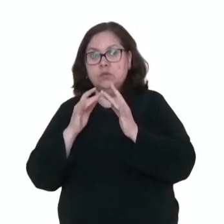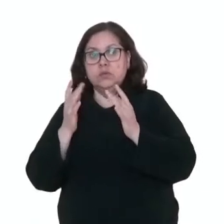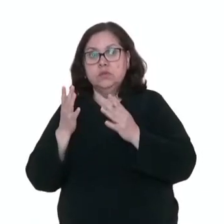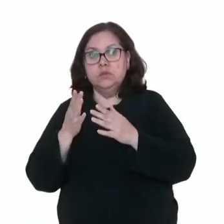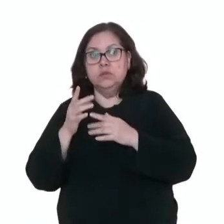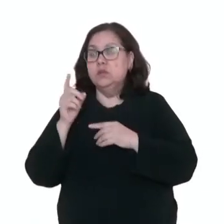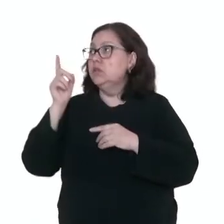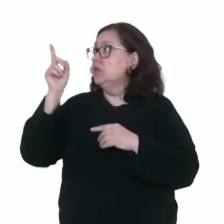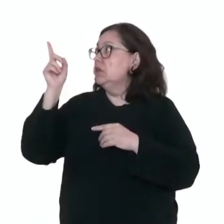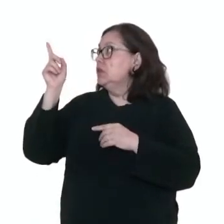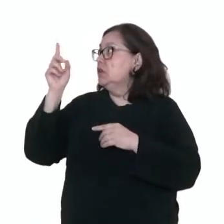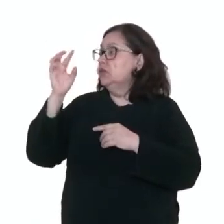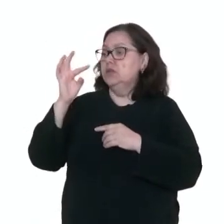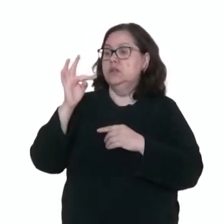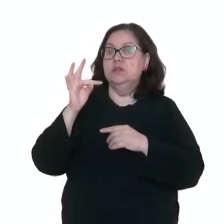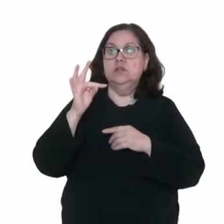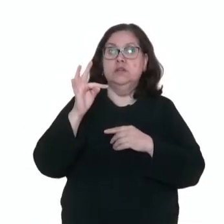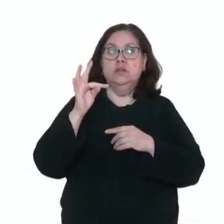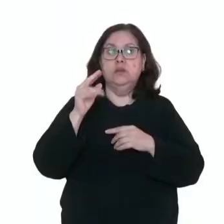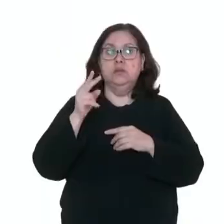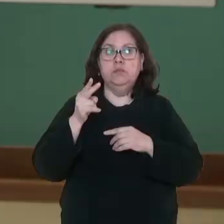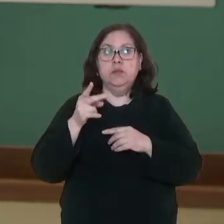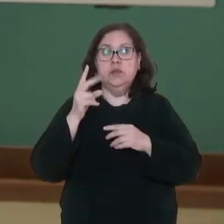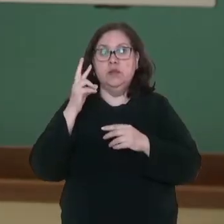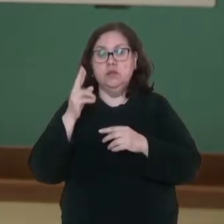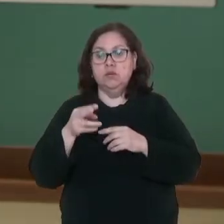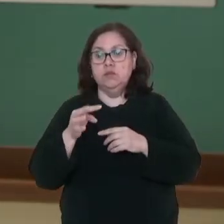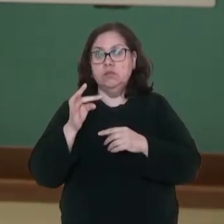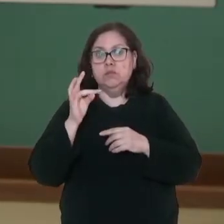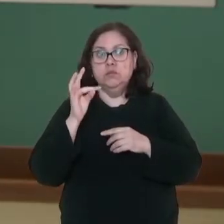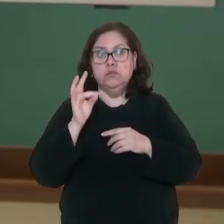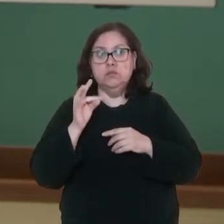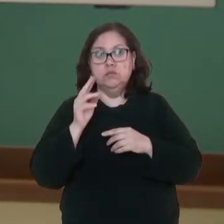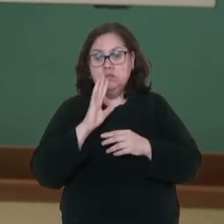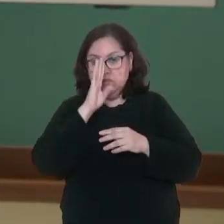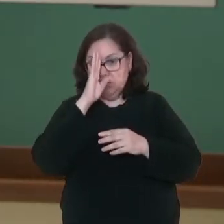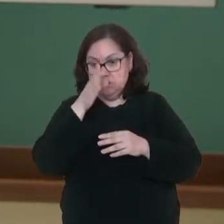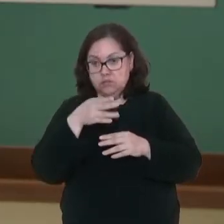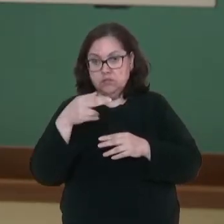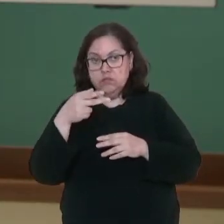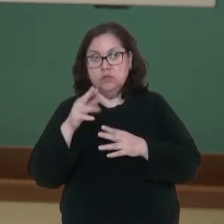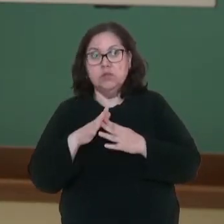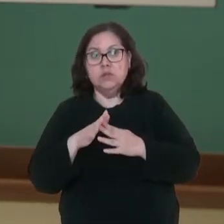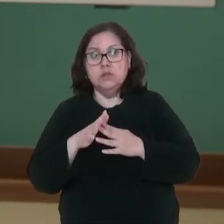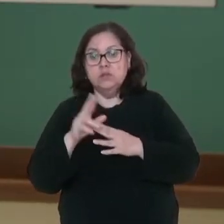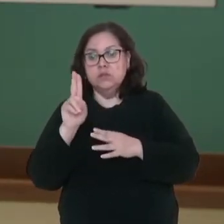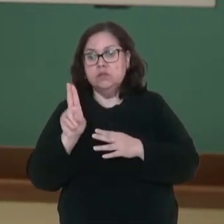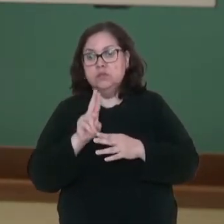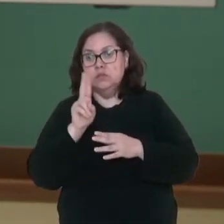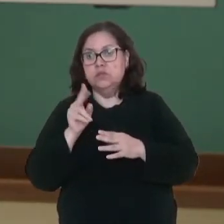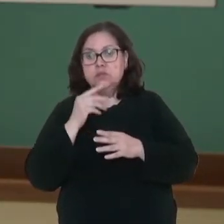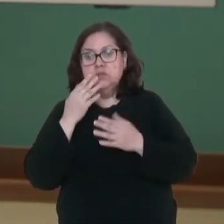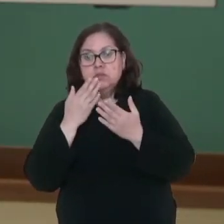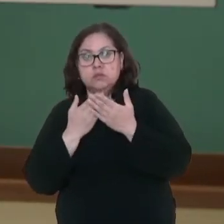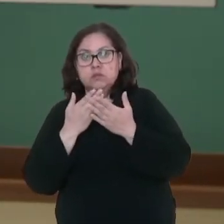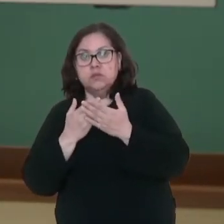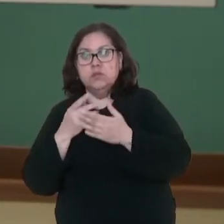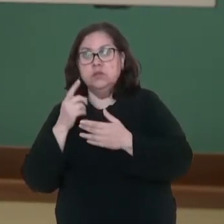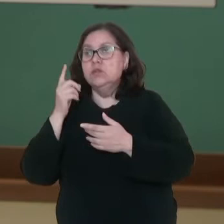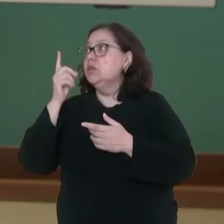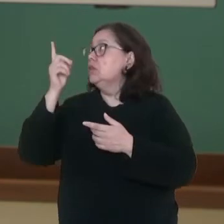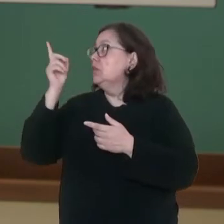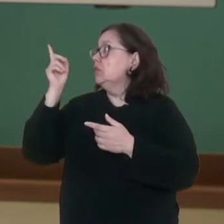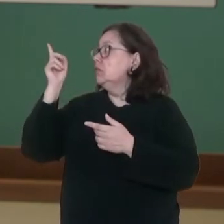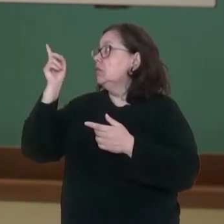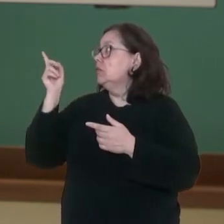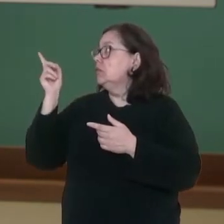né? De crossing over, perdão, é igual à taxa de recombinação, diretamente proporcional. E as unidades que a gente vai dar disso, entre